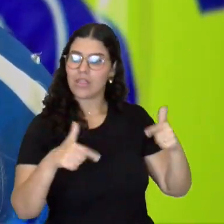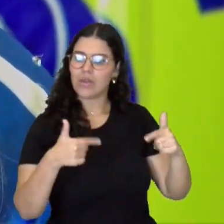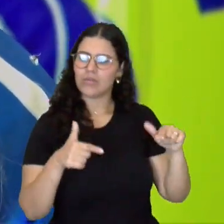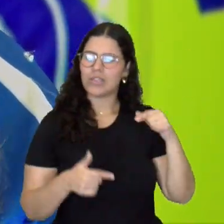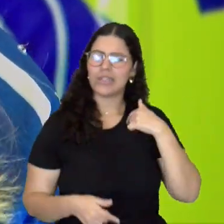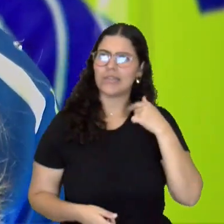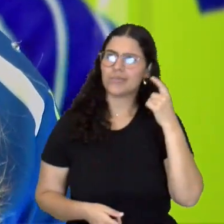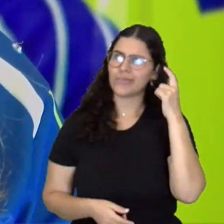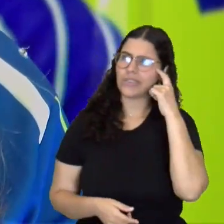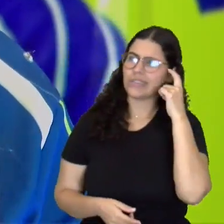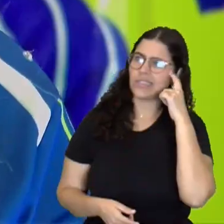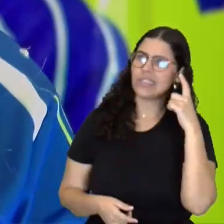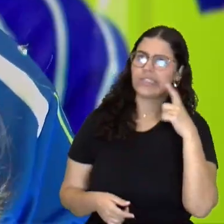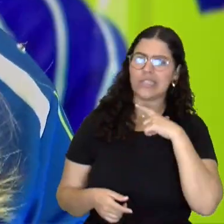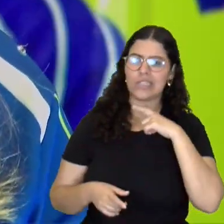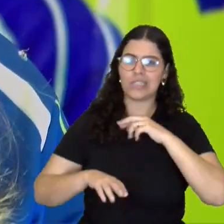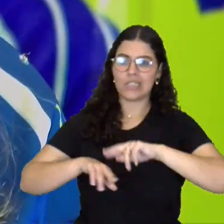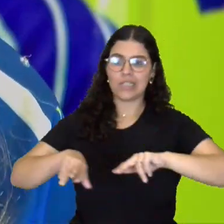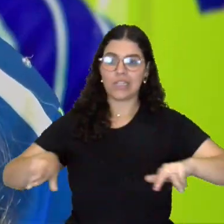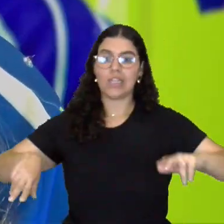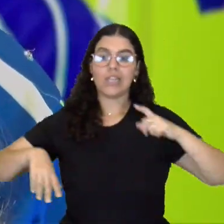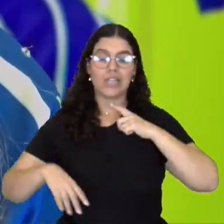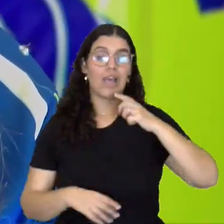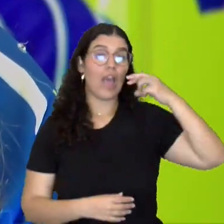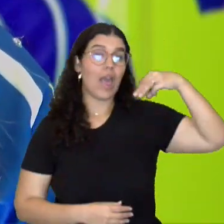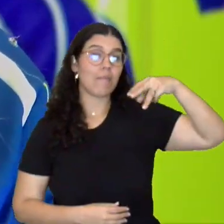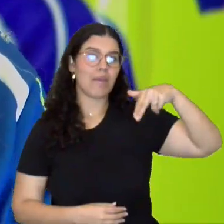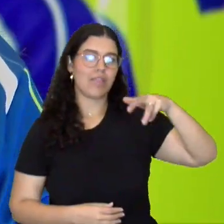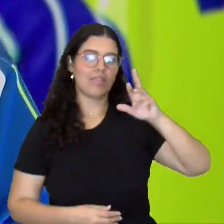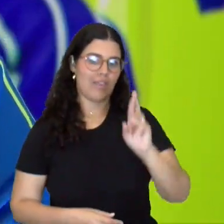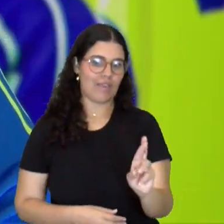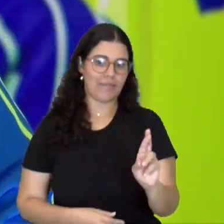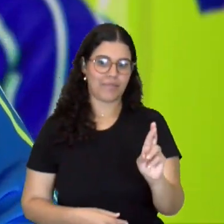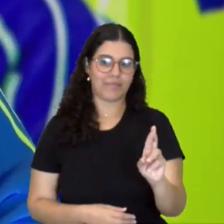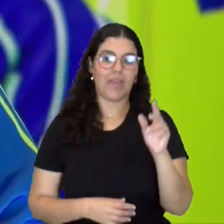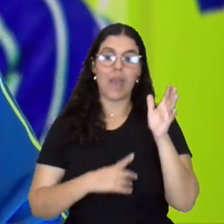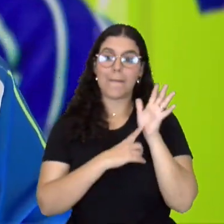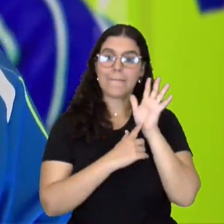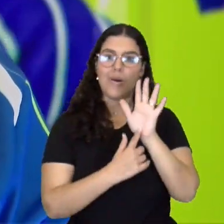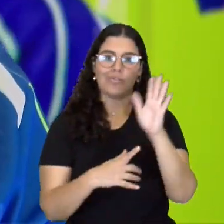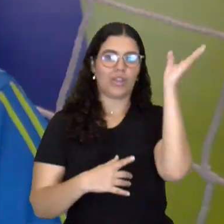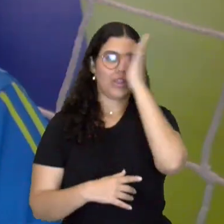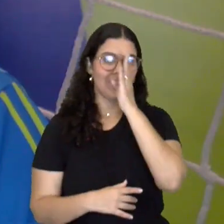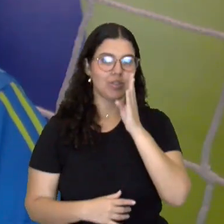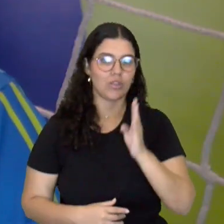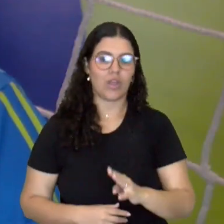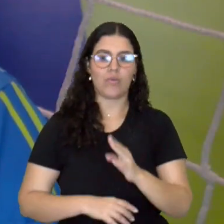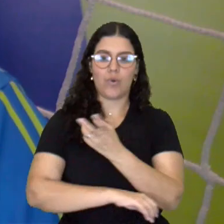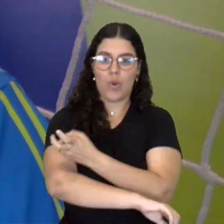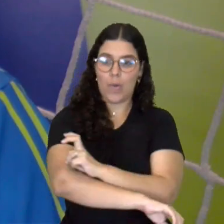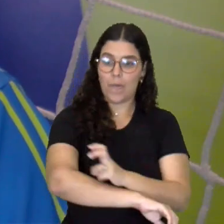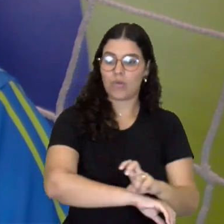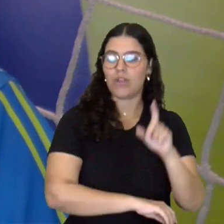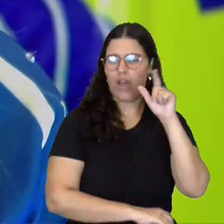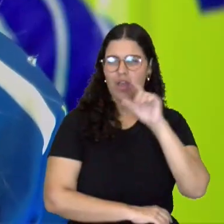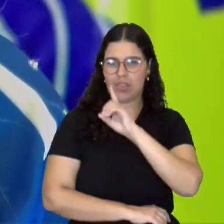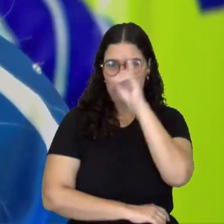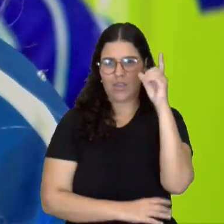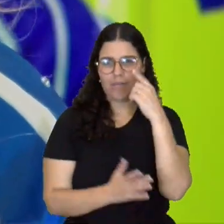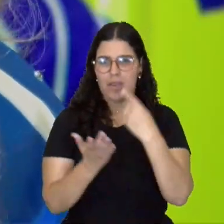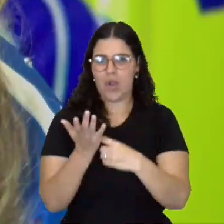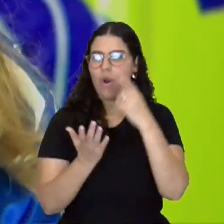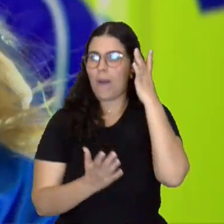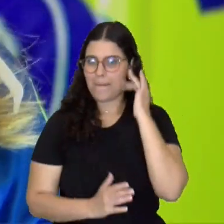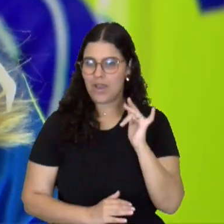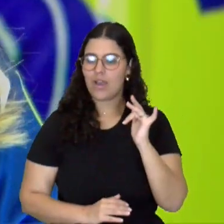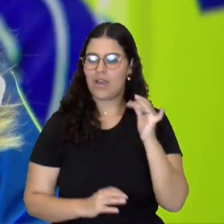de nenhum. Porque e o MNR, que é a Mostra Nacional de Robótica, que também vai ser apresentada amanhã, a apresentação vai ser